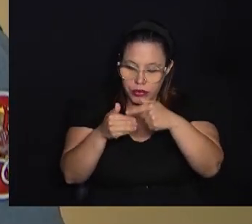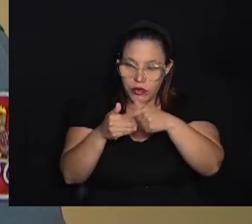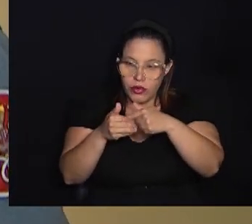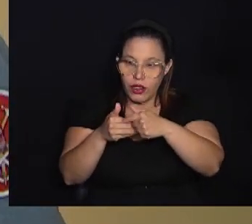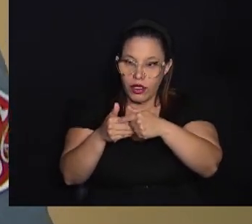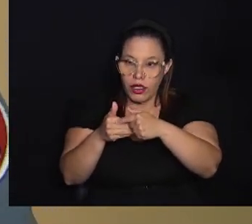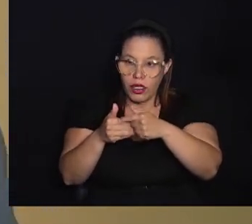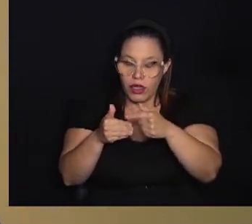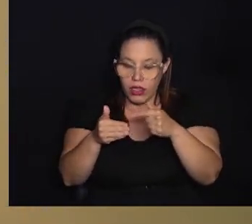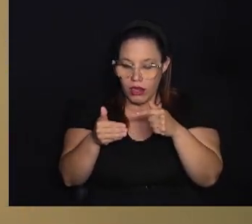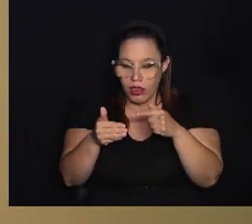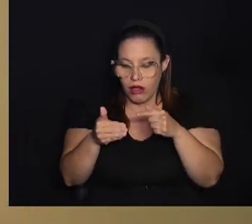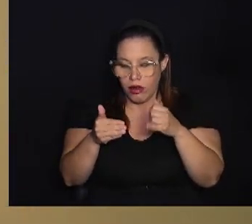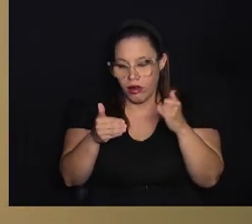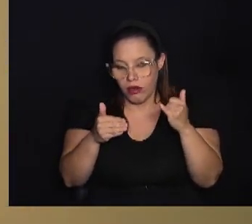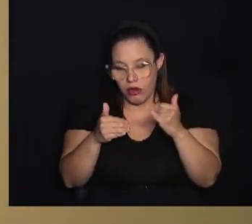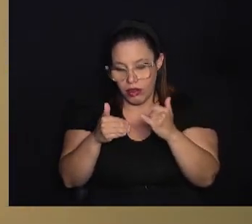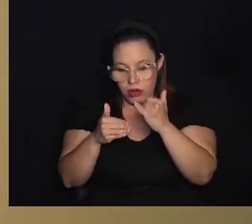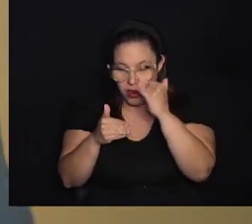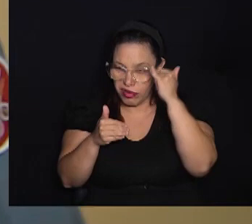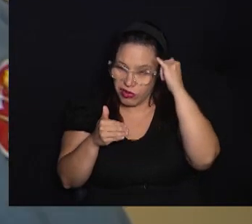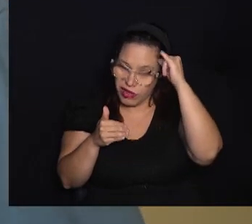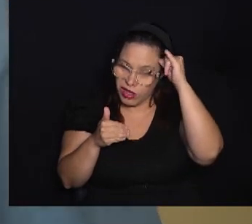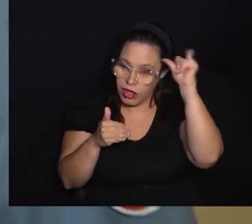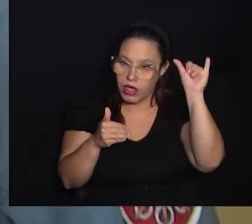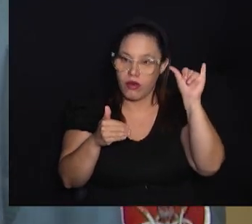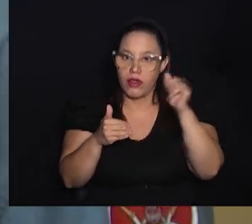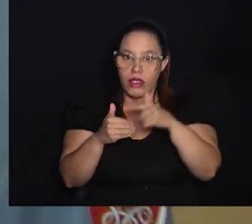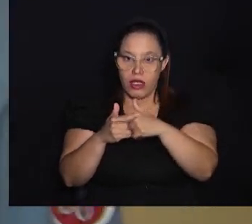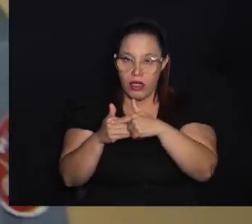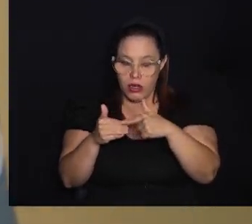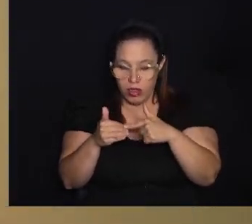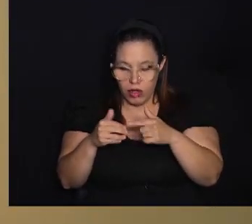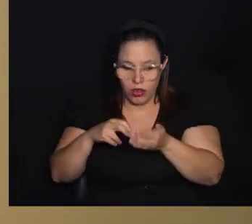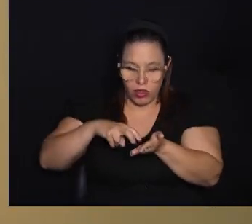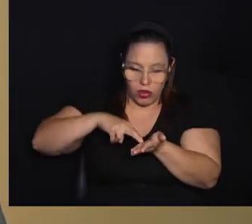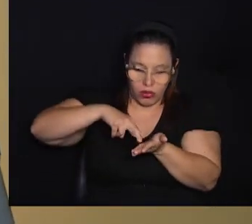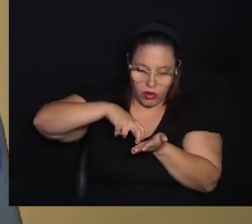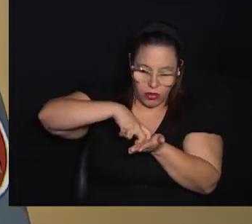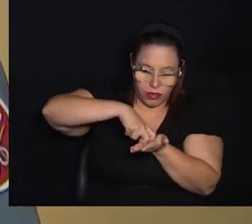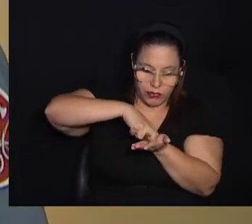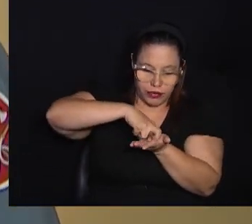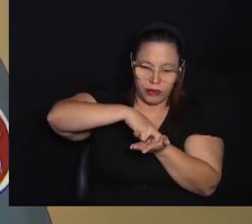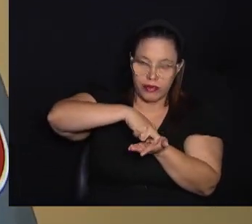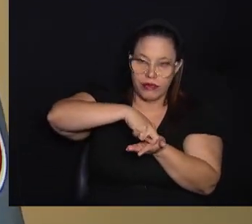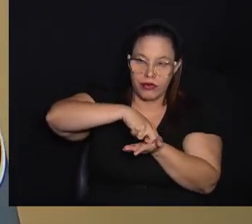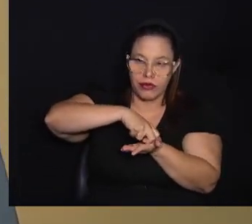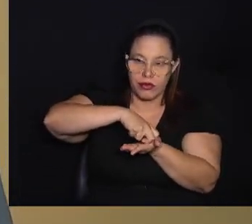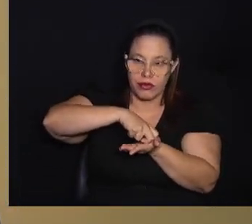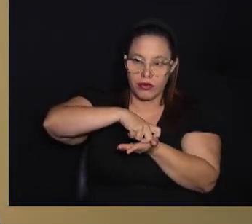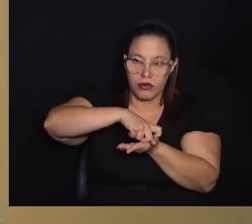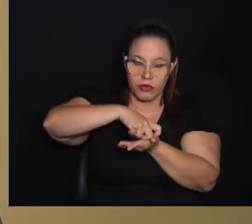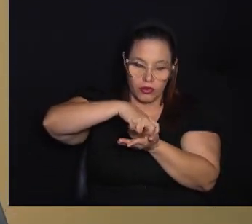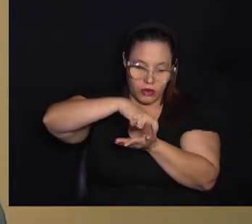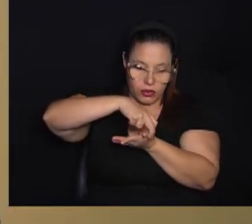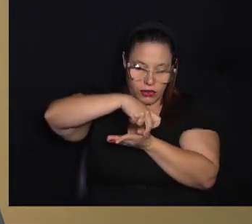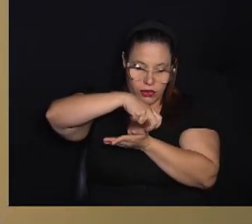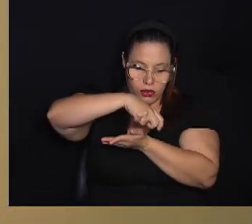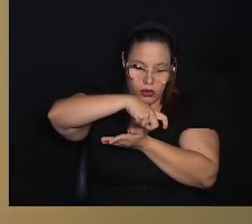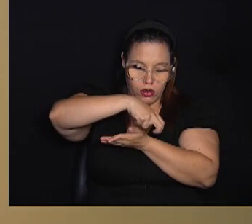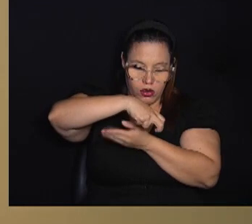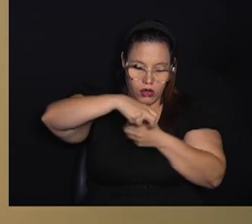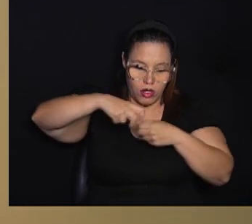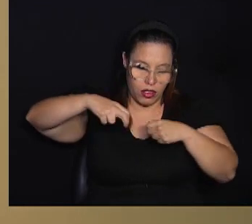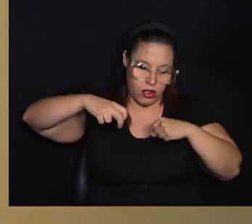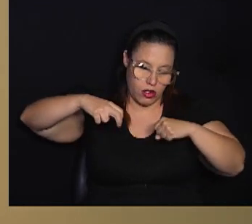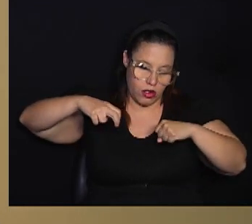incidente. Crianças pequenas, né, tá engatinhando, acabou de começar a andar, existem